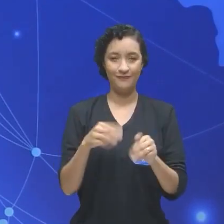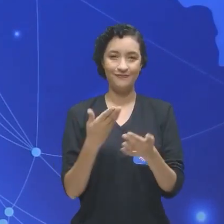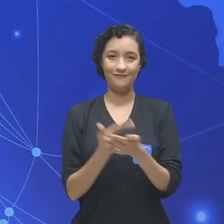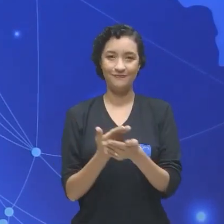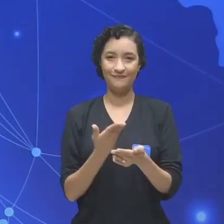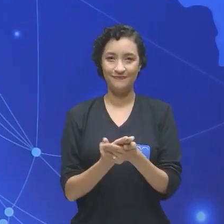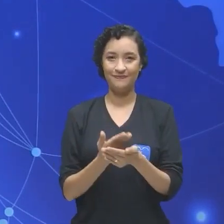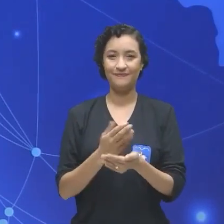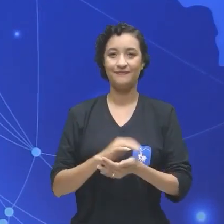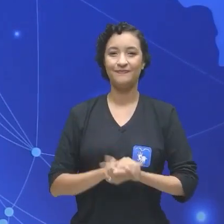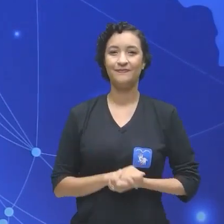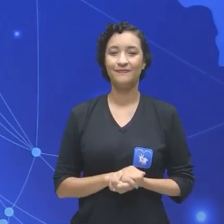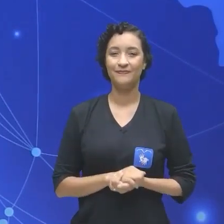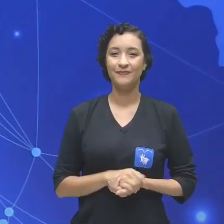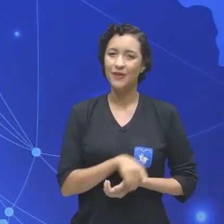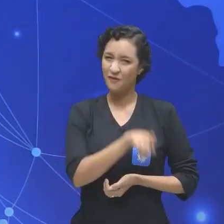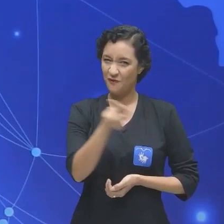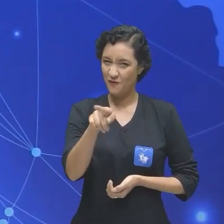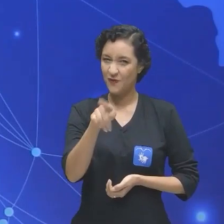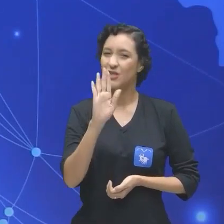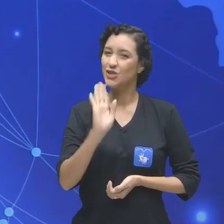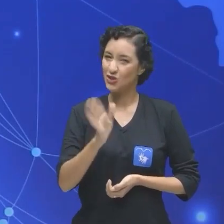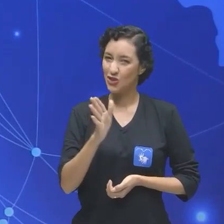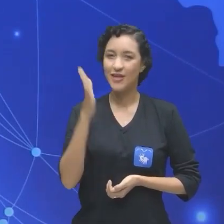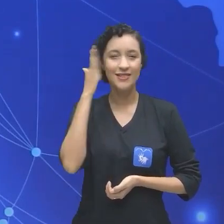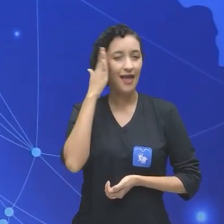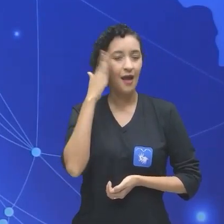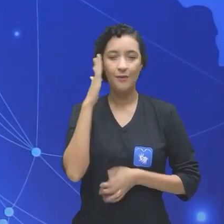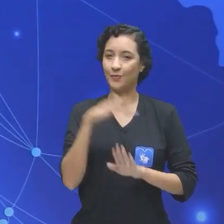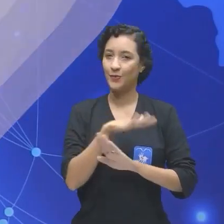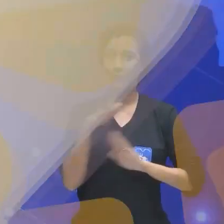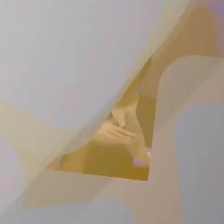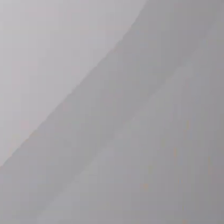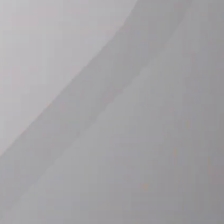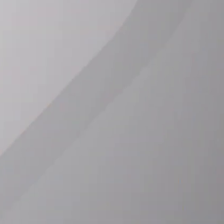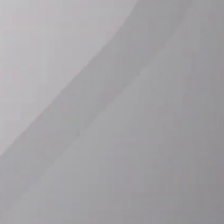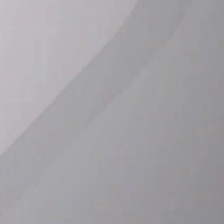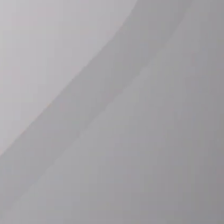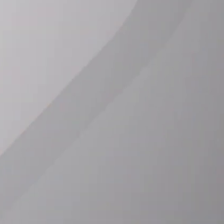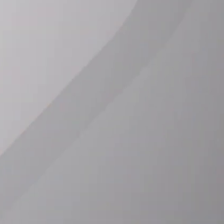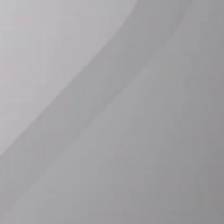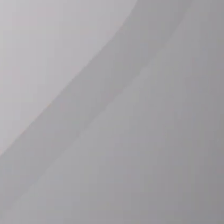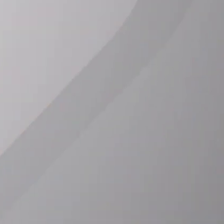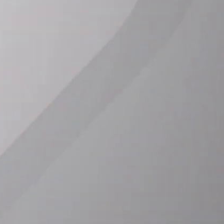finais, porque você já está muito esperto em economia.